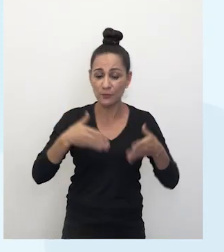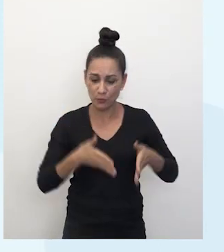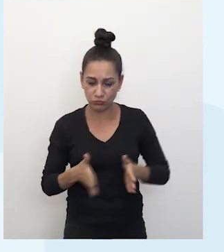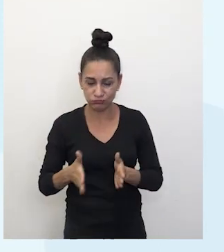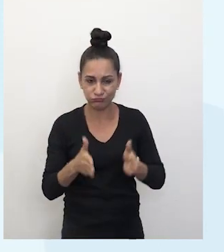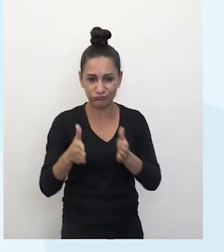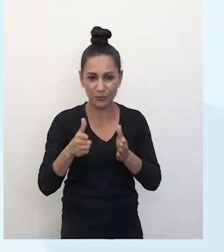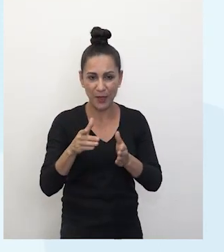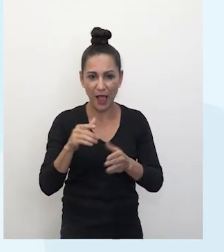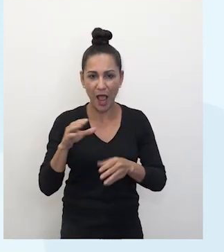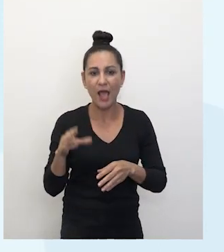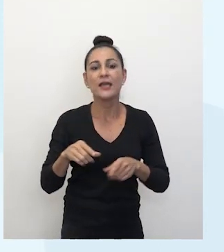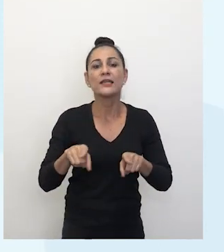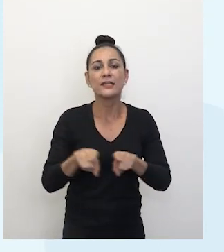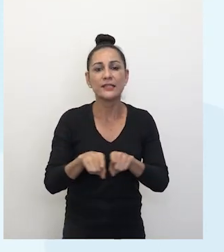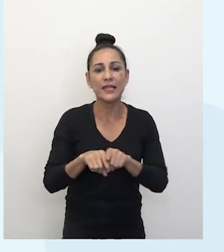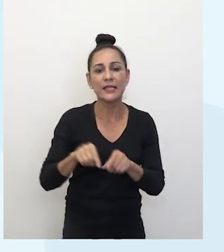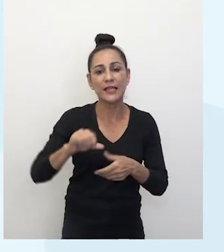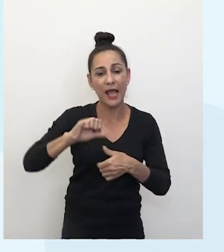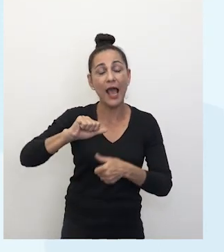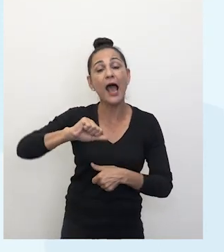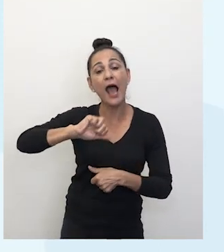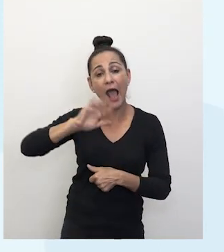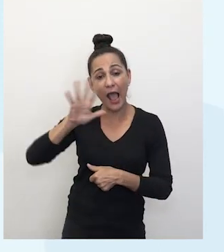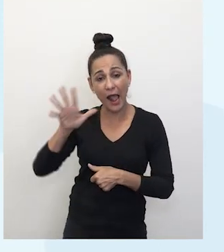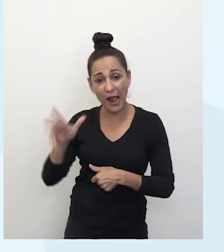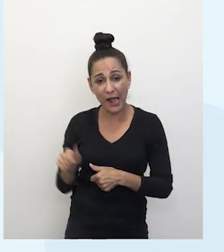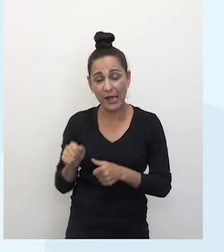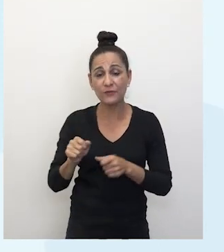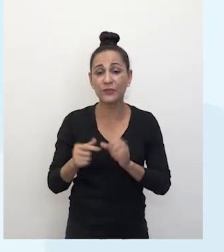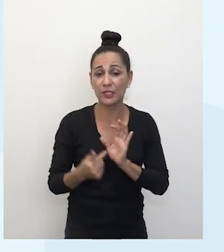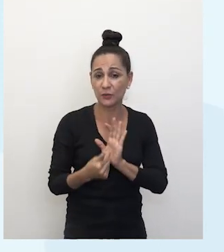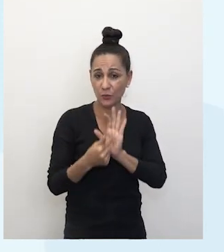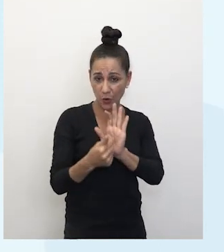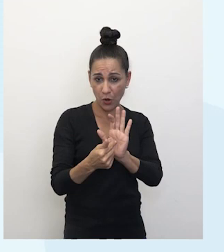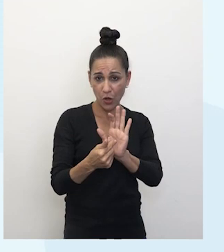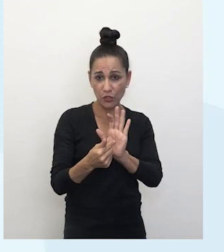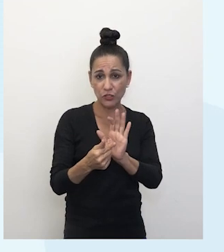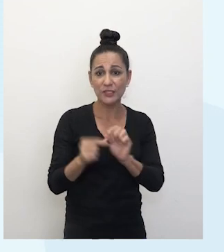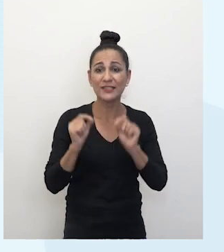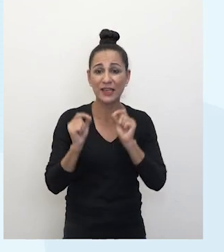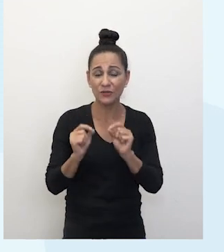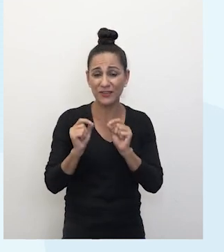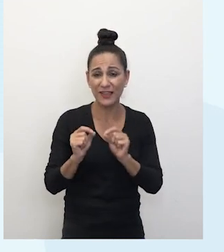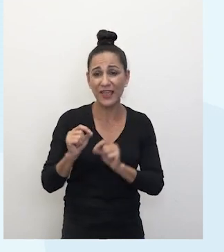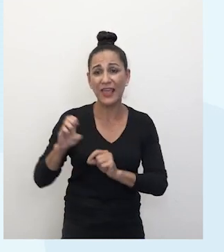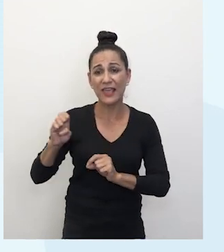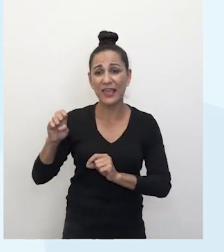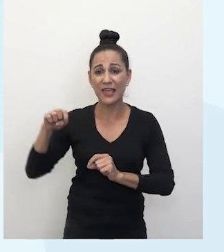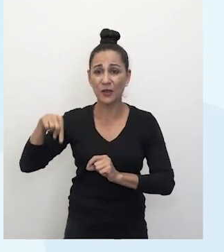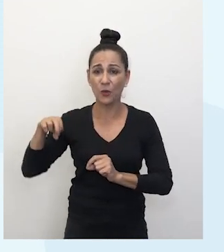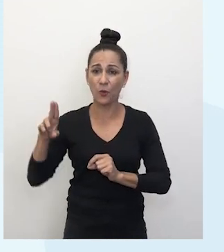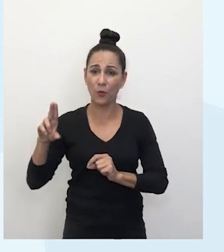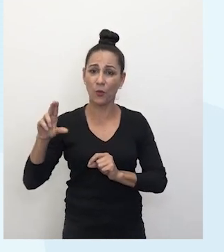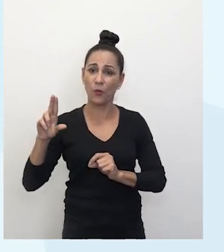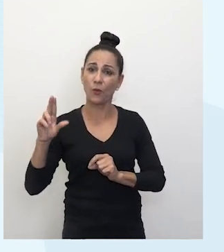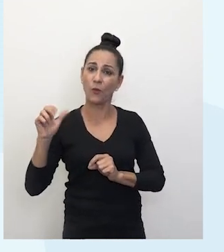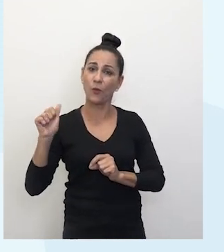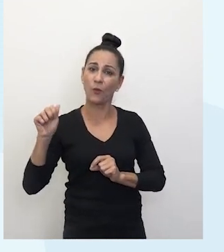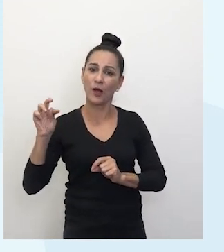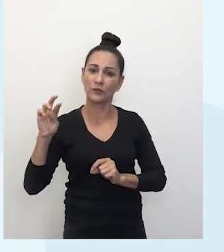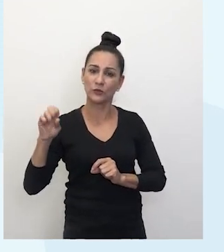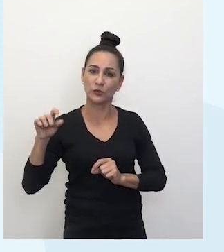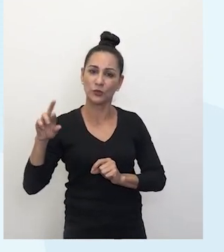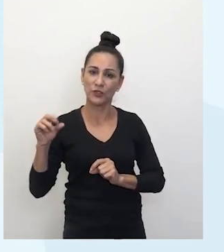então a mesma coisa ó nós temos da África em destaque que basicamente é o Equatorial ou Tropical o desértico